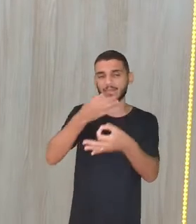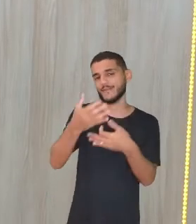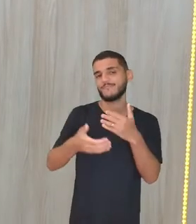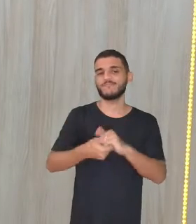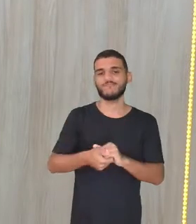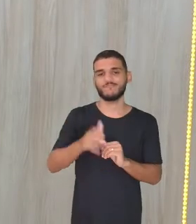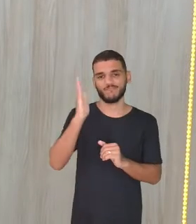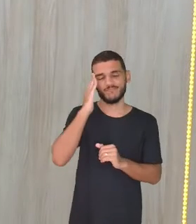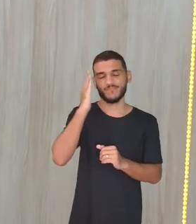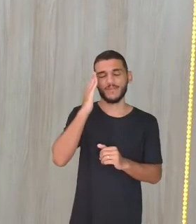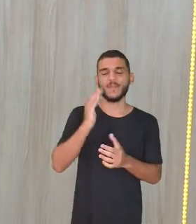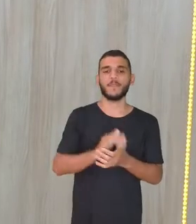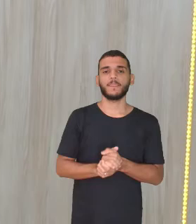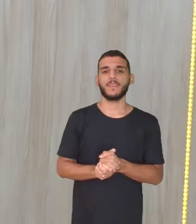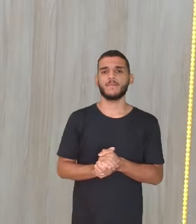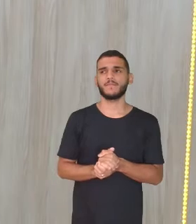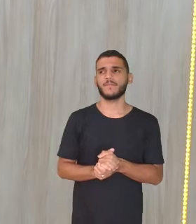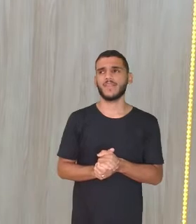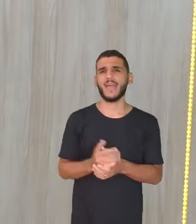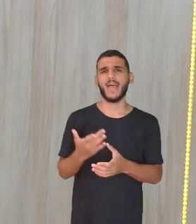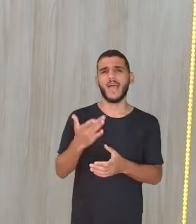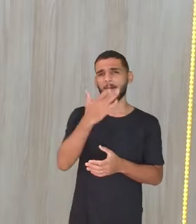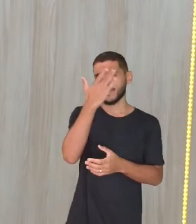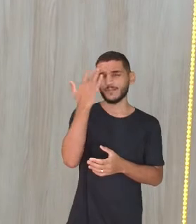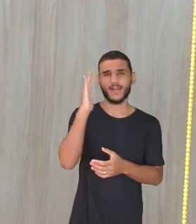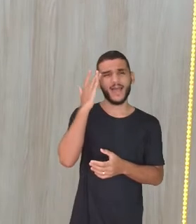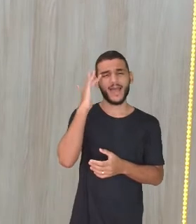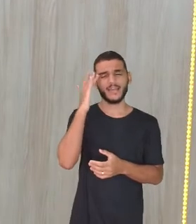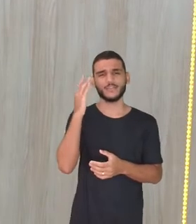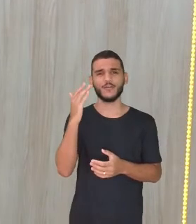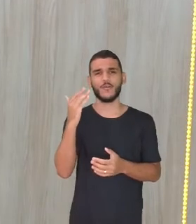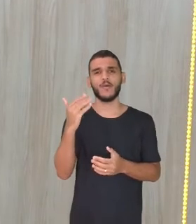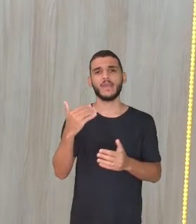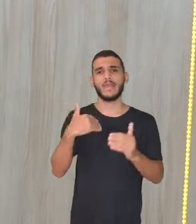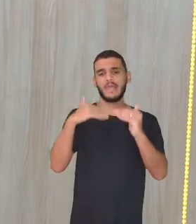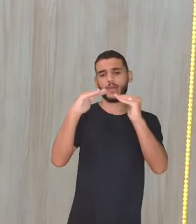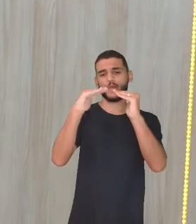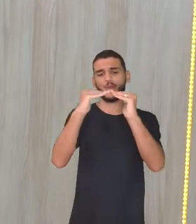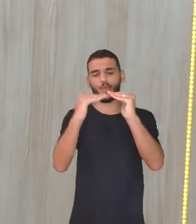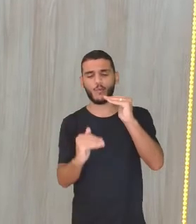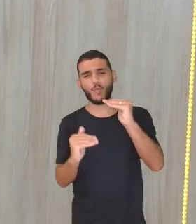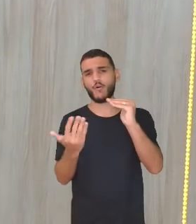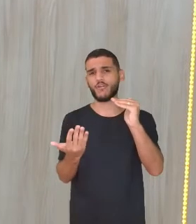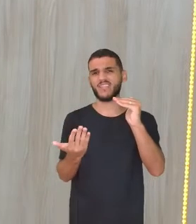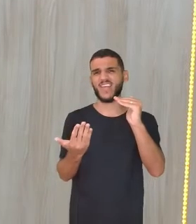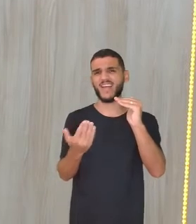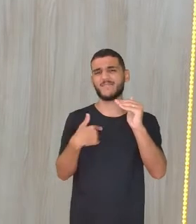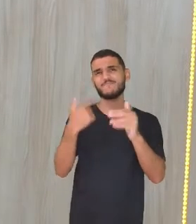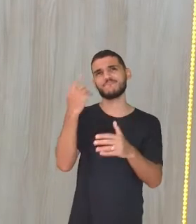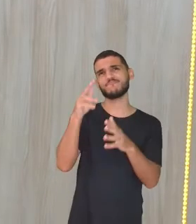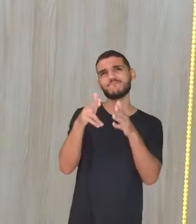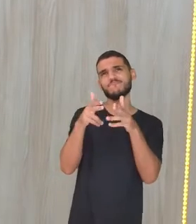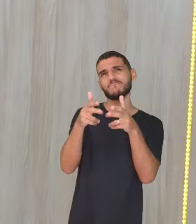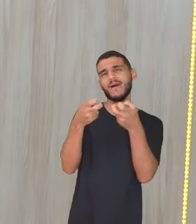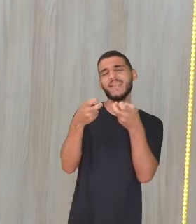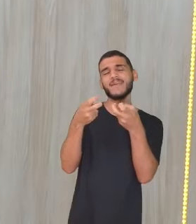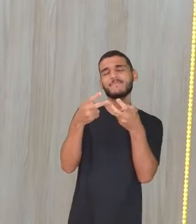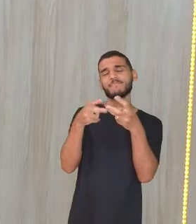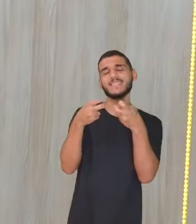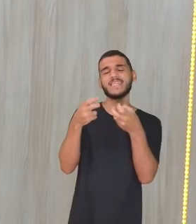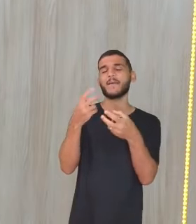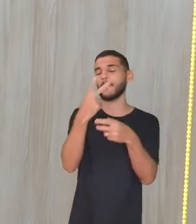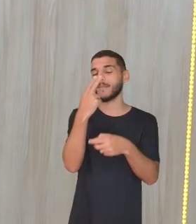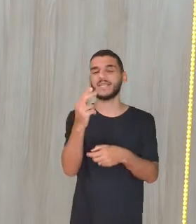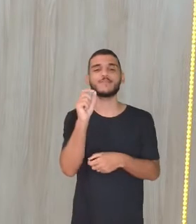gente acha que trazer o que você não concorda vai deixar a sua argumentação falha. Pelo contrário, não é? Quando a gente estuda, a gente está